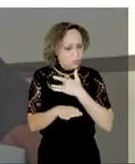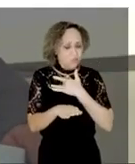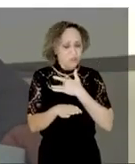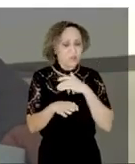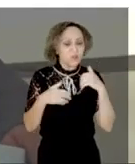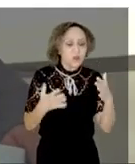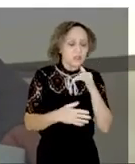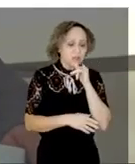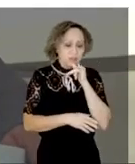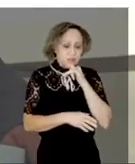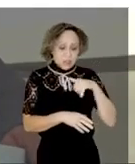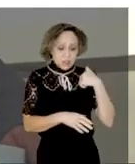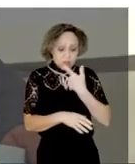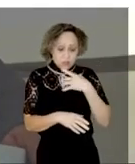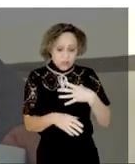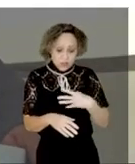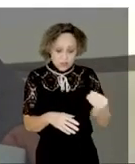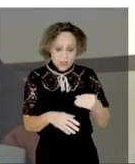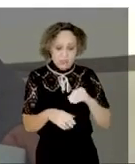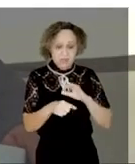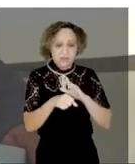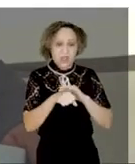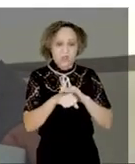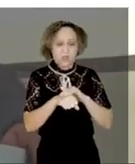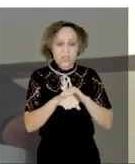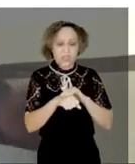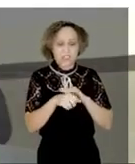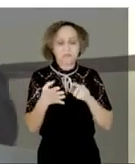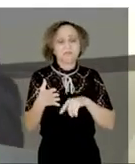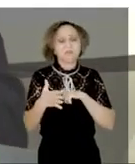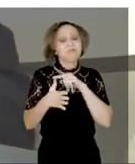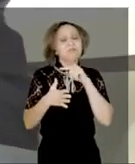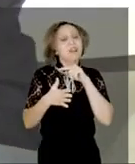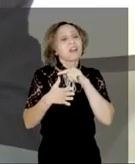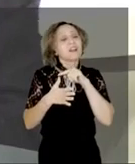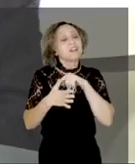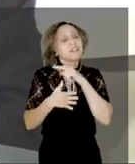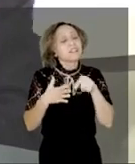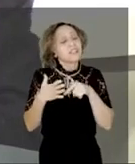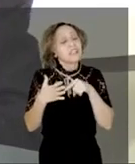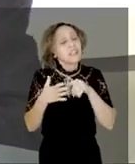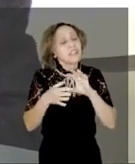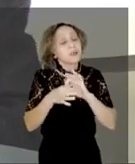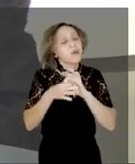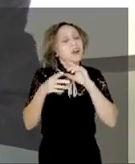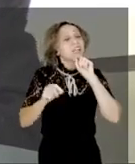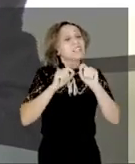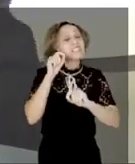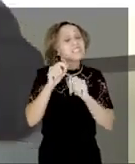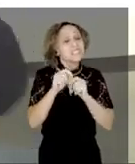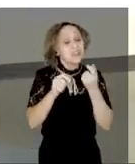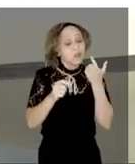Democracia também é ter acesso à moradia e ter acesso à terra.